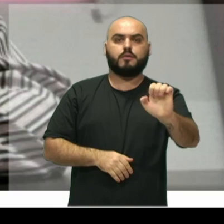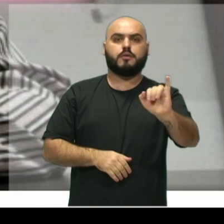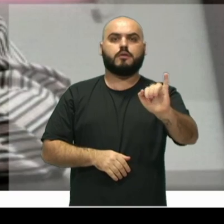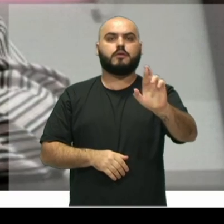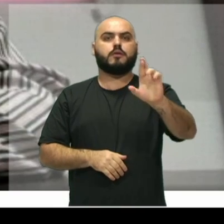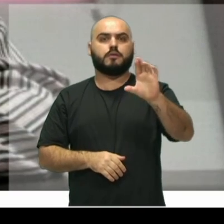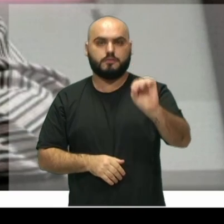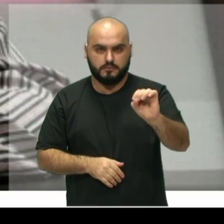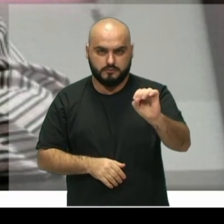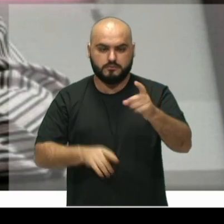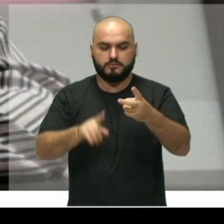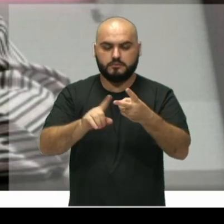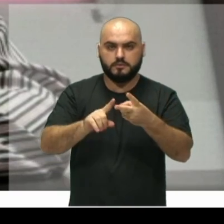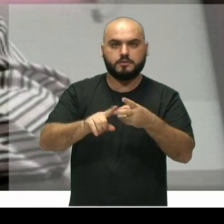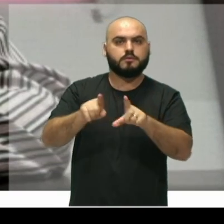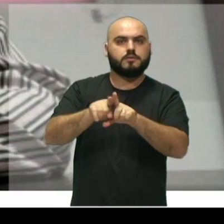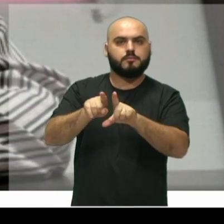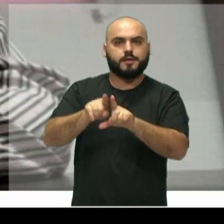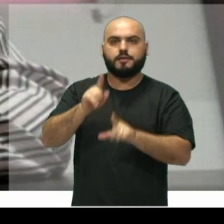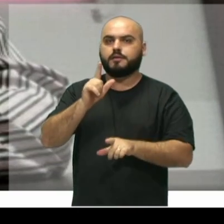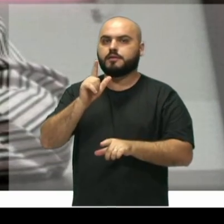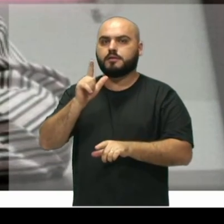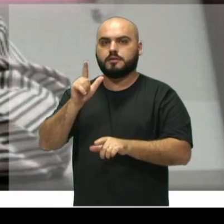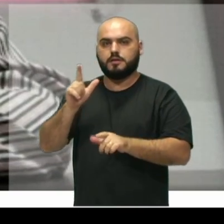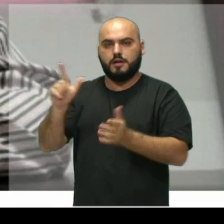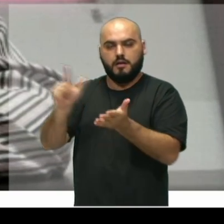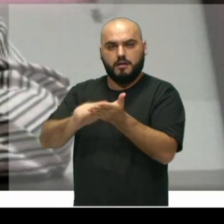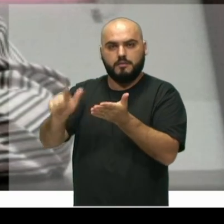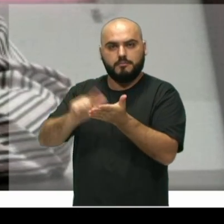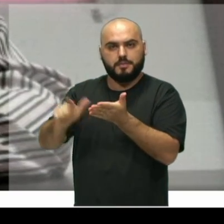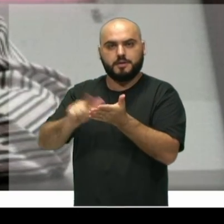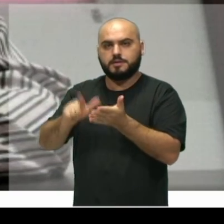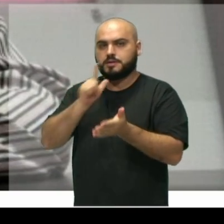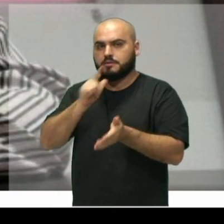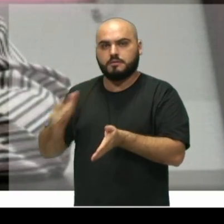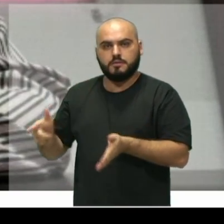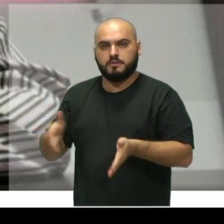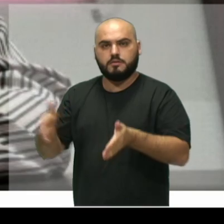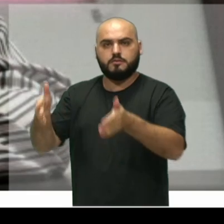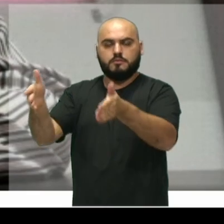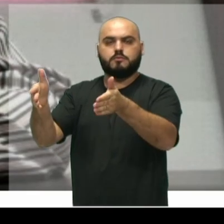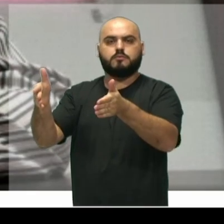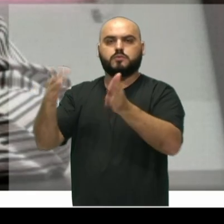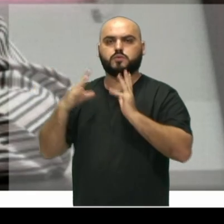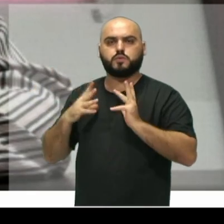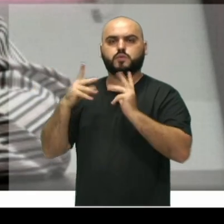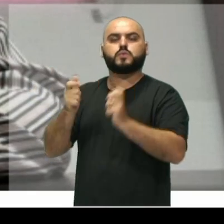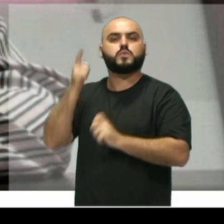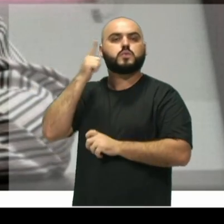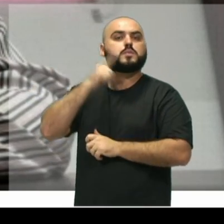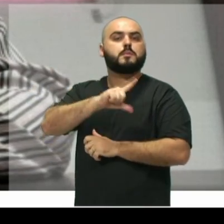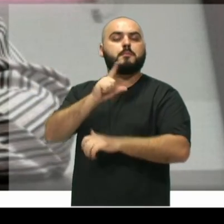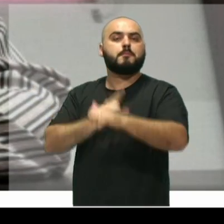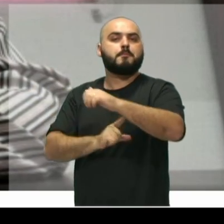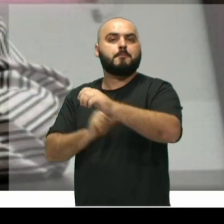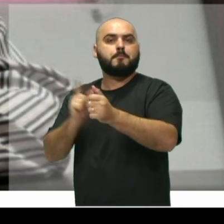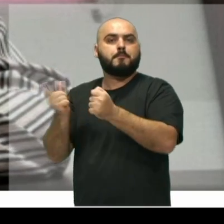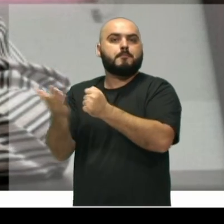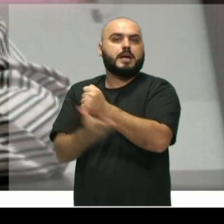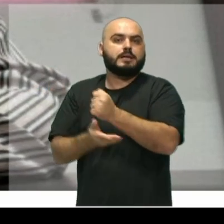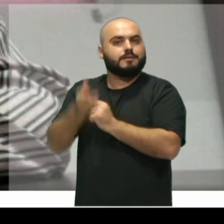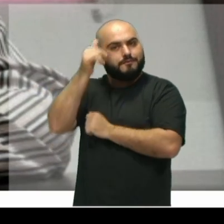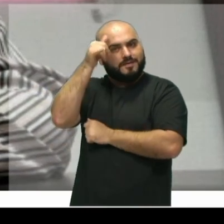que estava sendo feito no Ribeirão Mineral, com encostas do Ribeirão, para que ele sustentasse e não tivesse mais